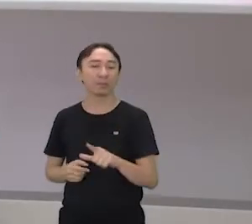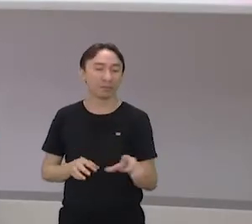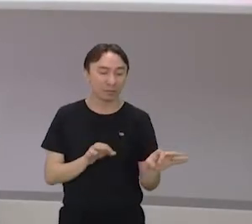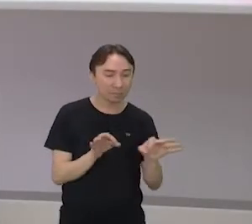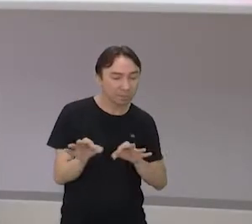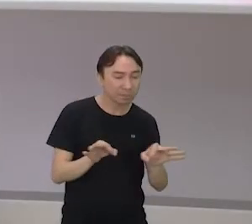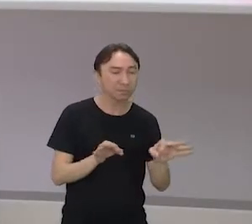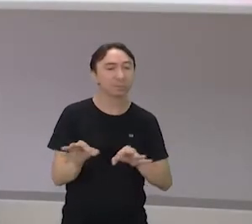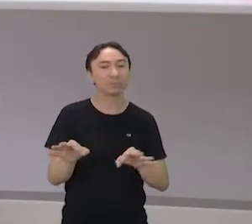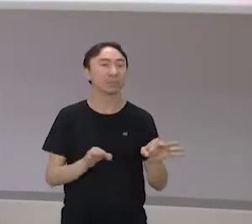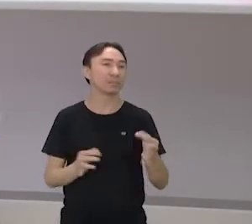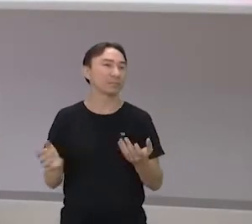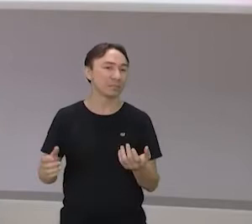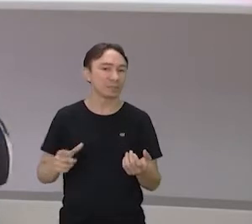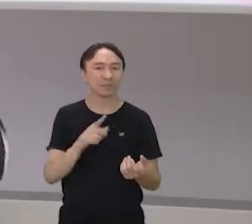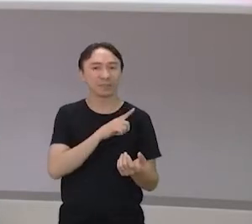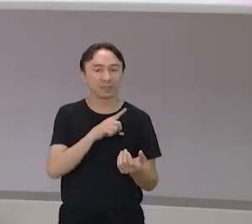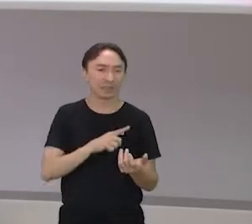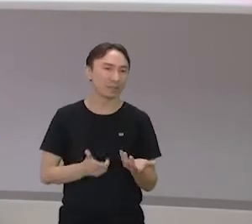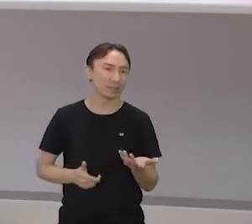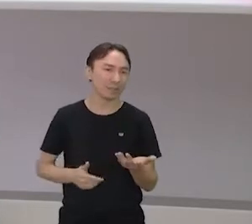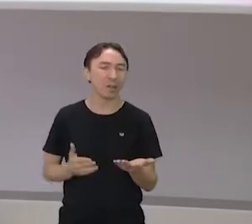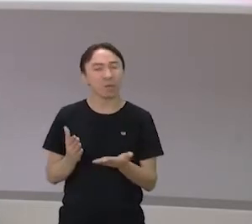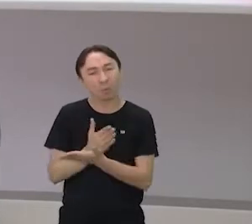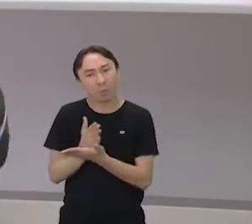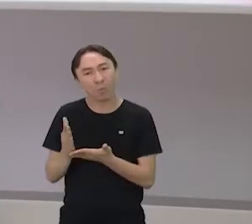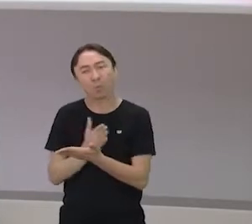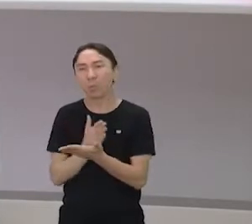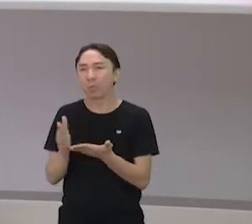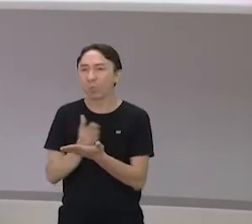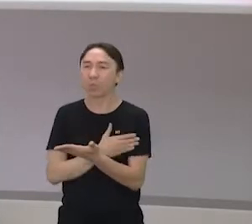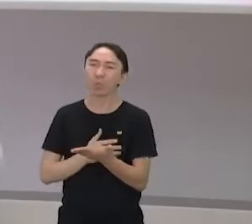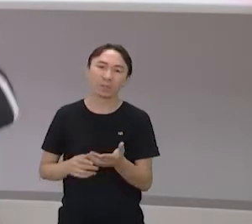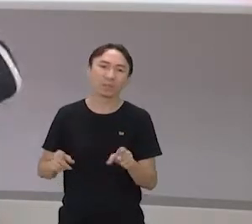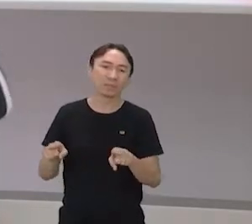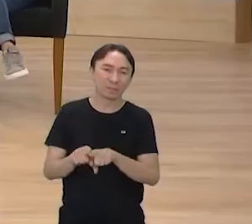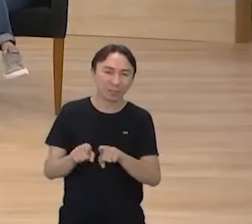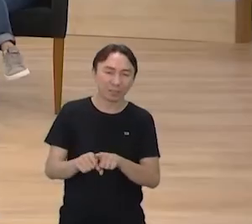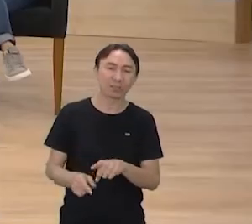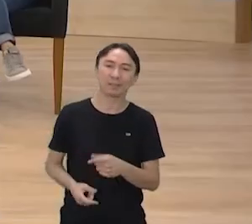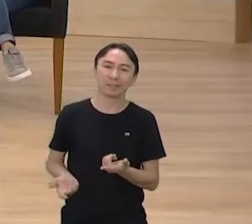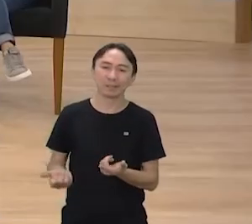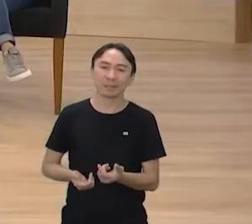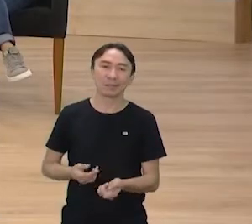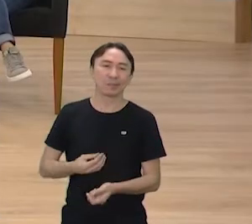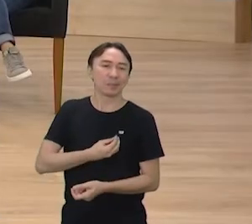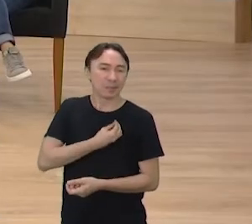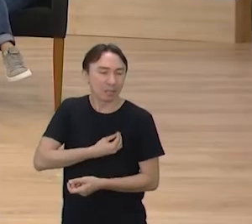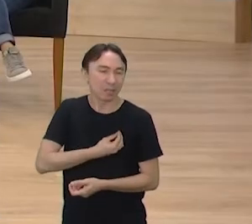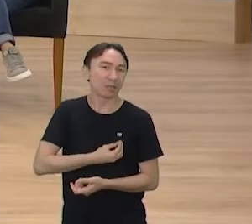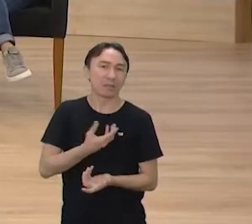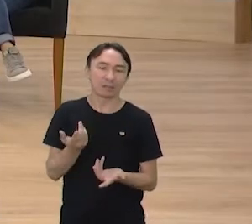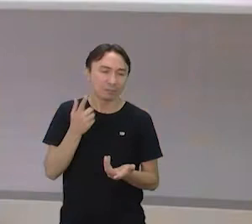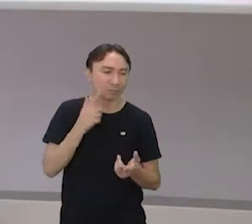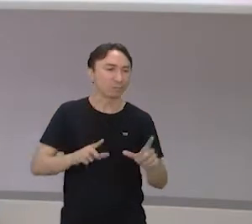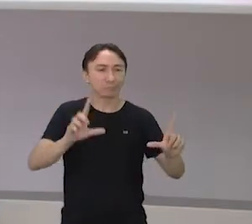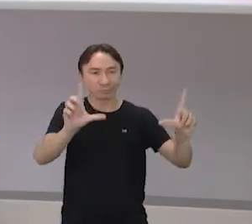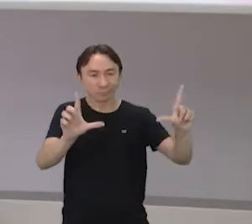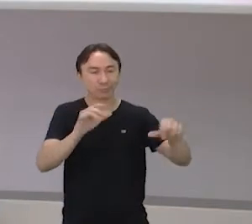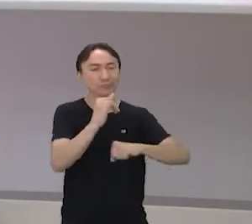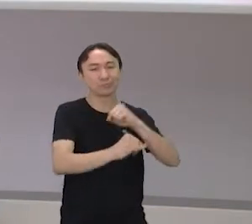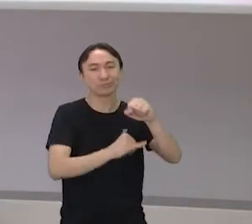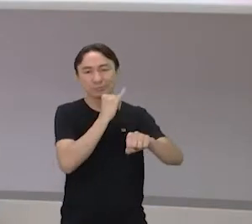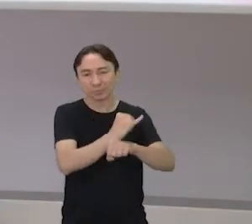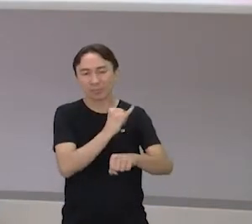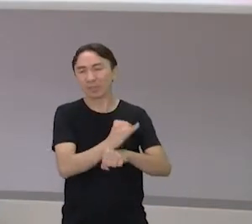modalidades mais vistas, com mais visibilidade na mídia, com menos. A relação aí que tem, se fizermos